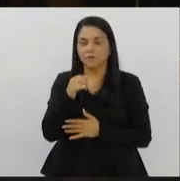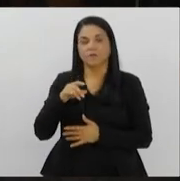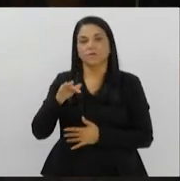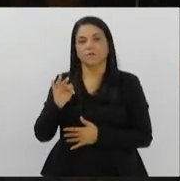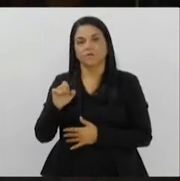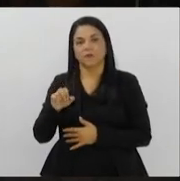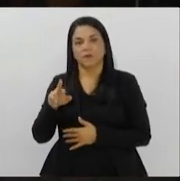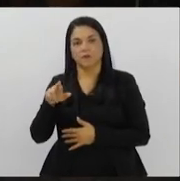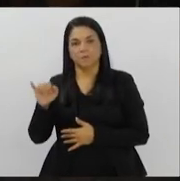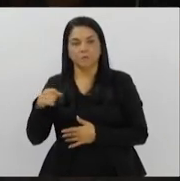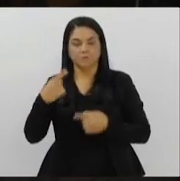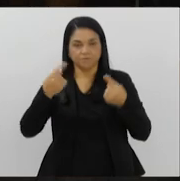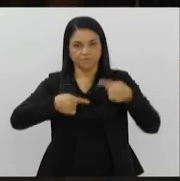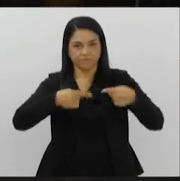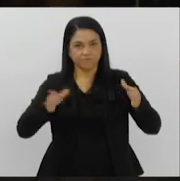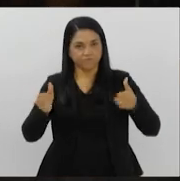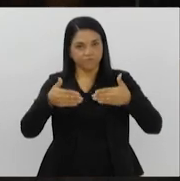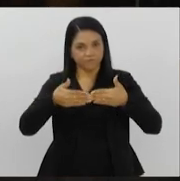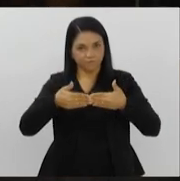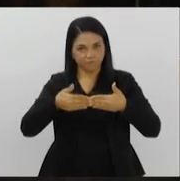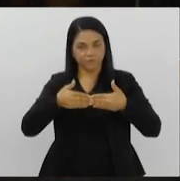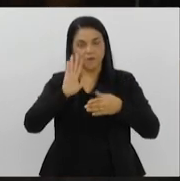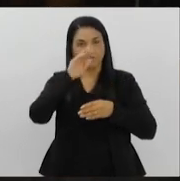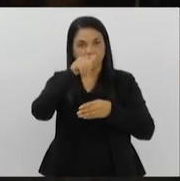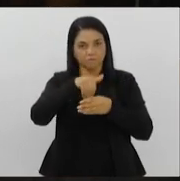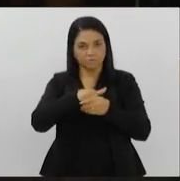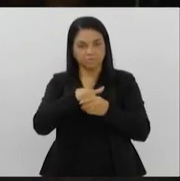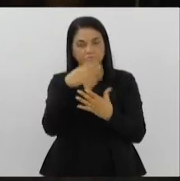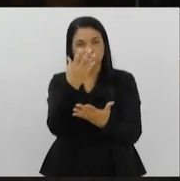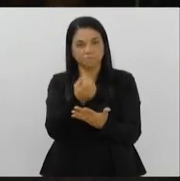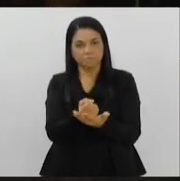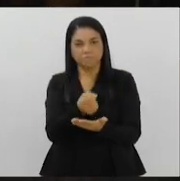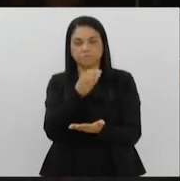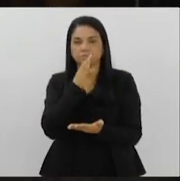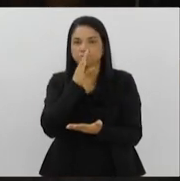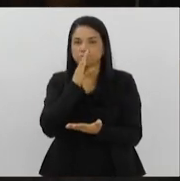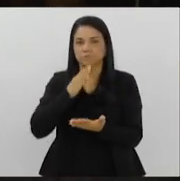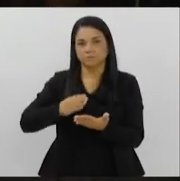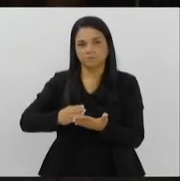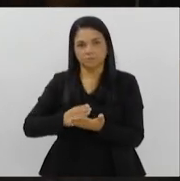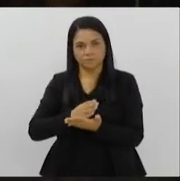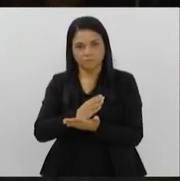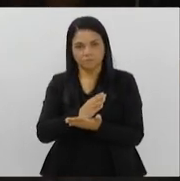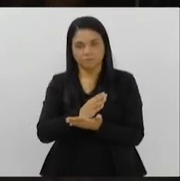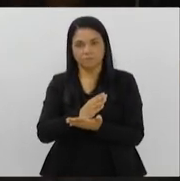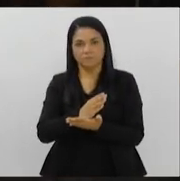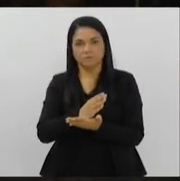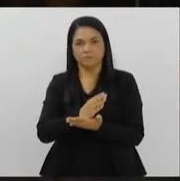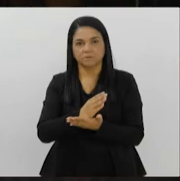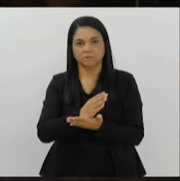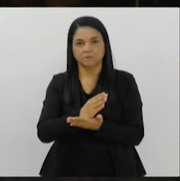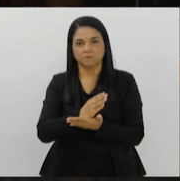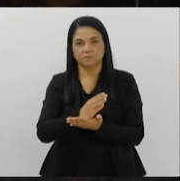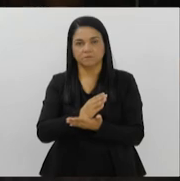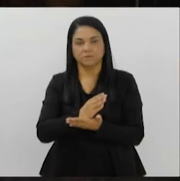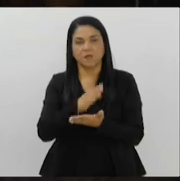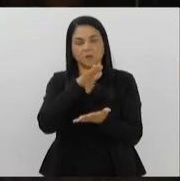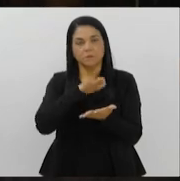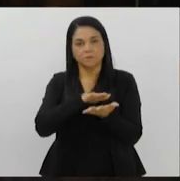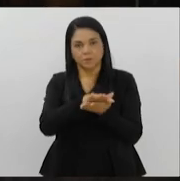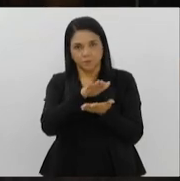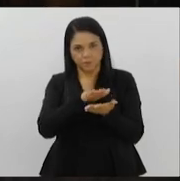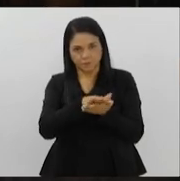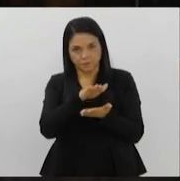não havendo quem queira discutir, encerrada a discussão e votação, os senhores que aprovam, mas como estão, aprovado vai a